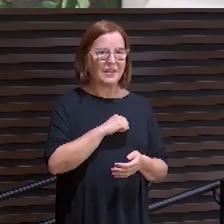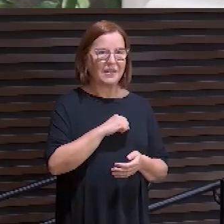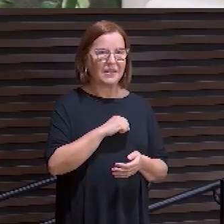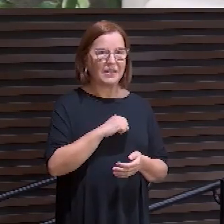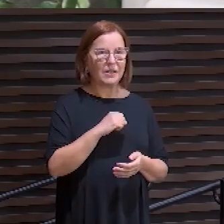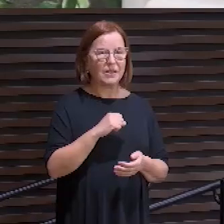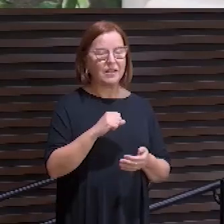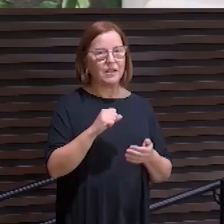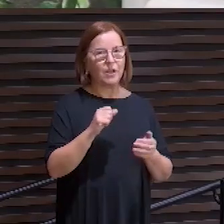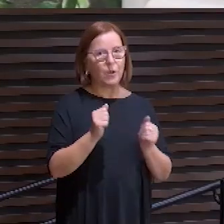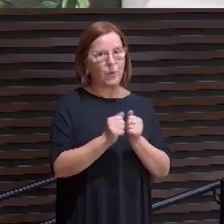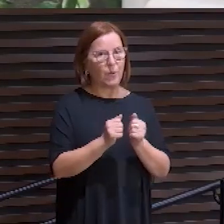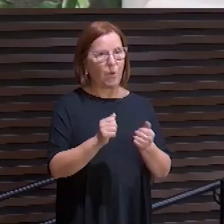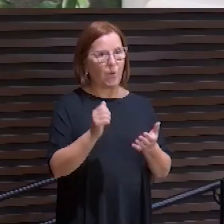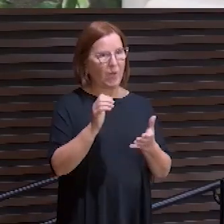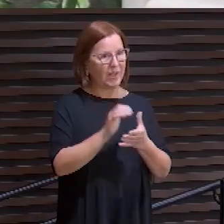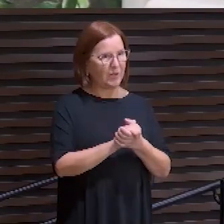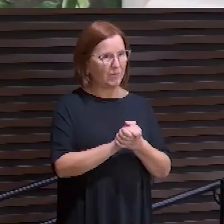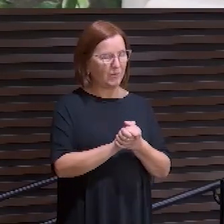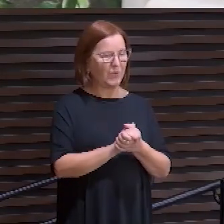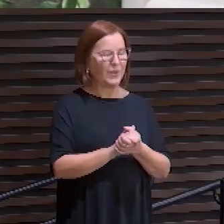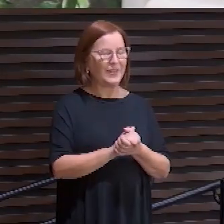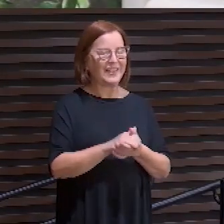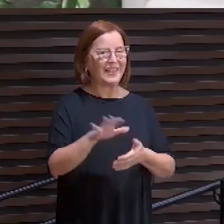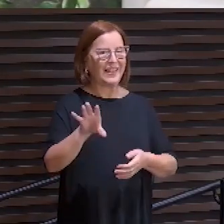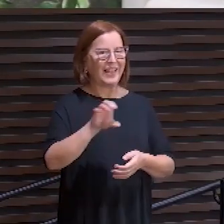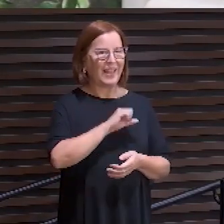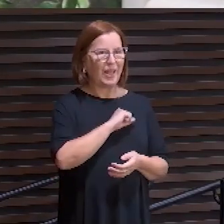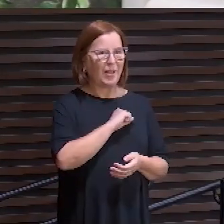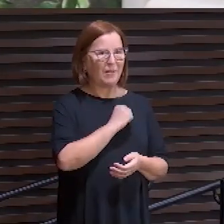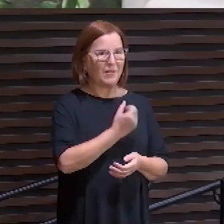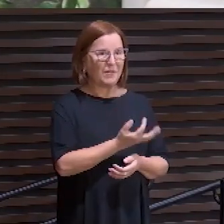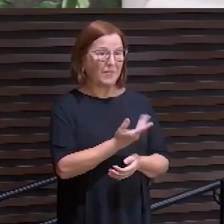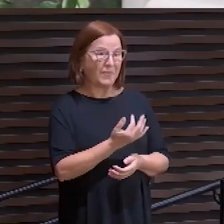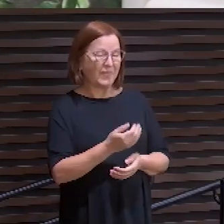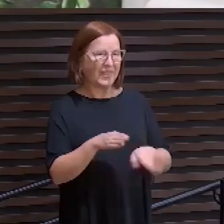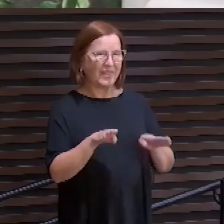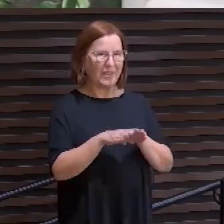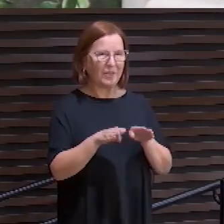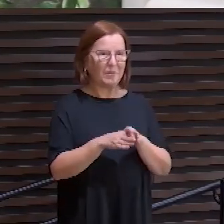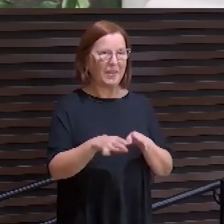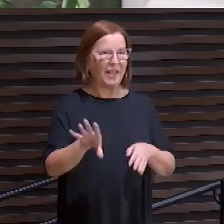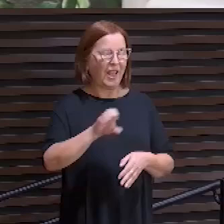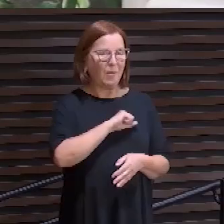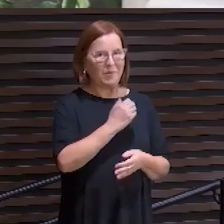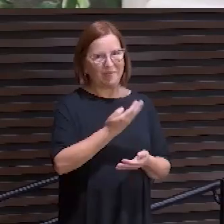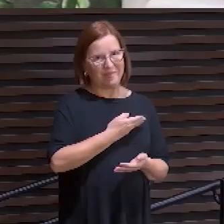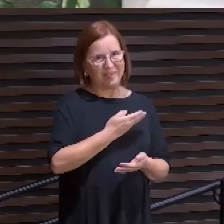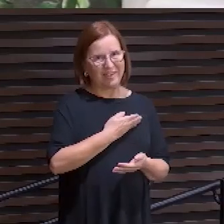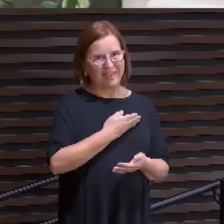ainda tenho... Eu tenho um amor de amizade,